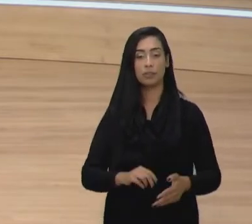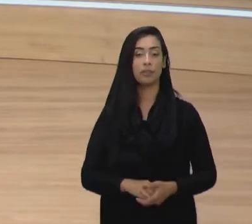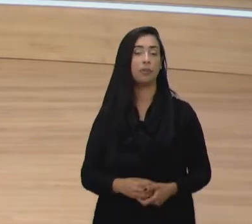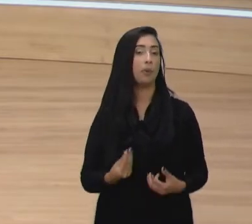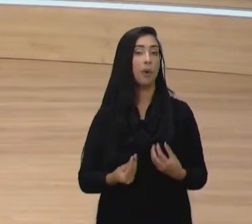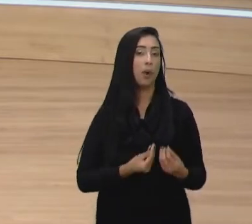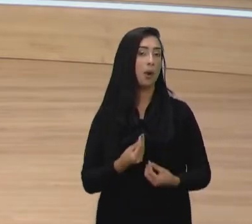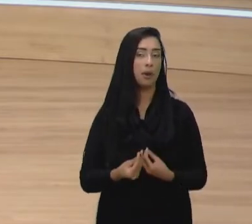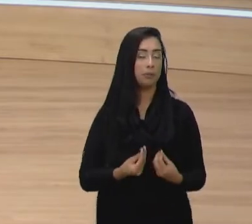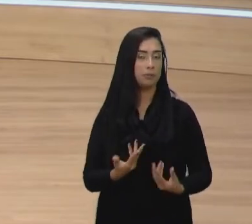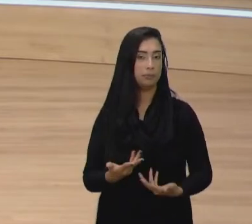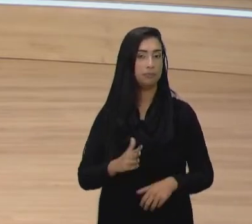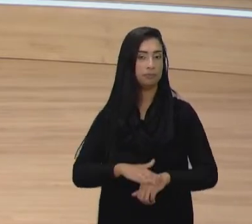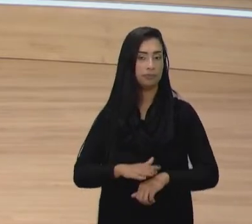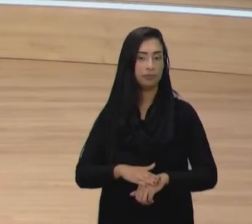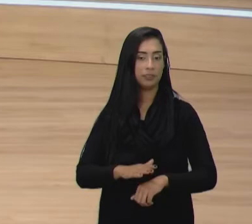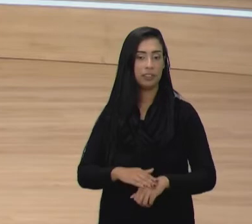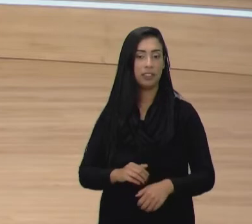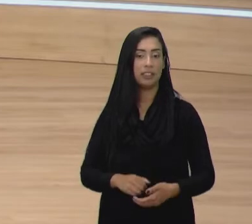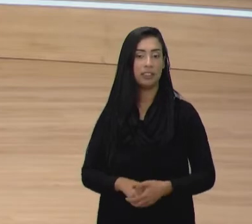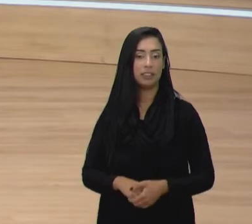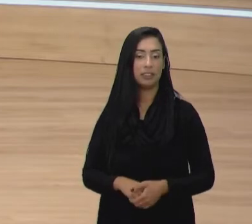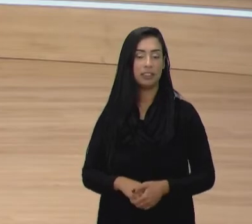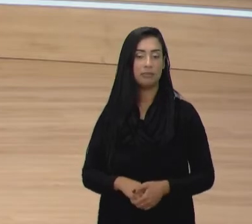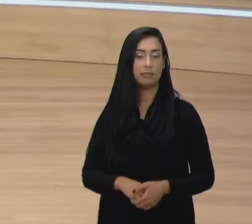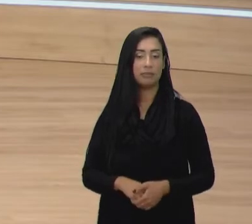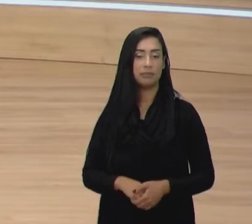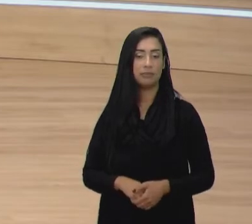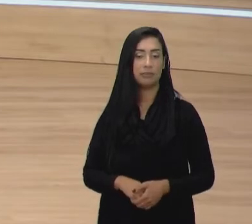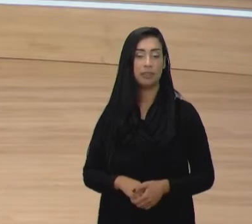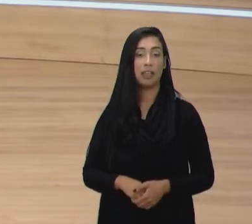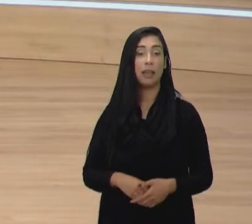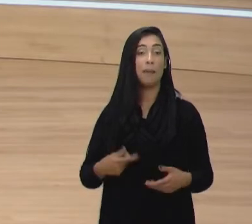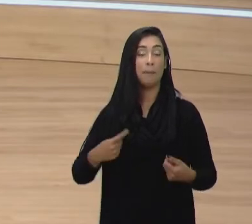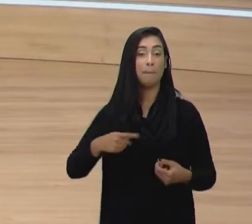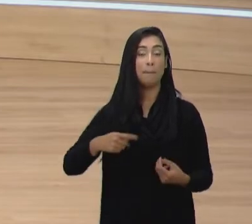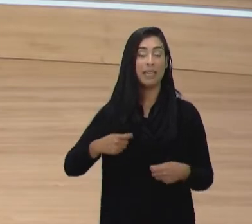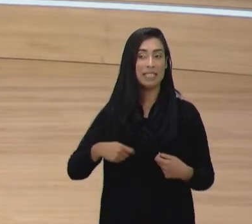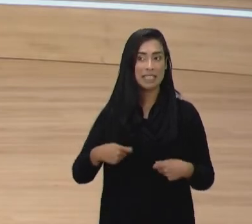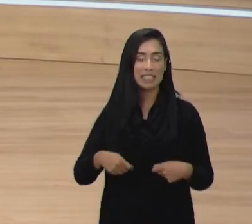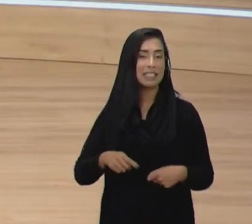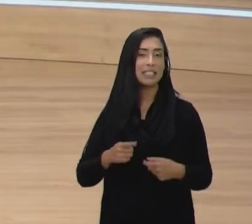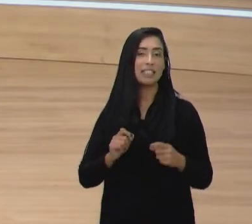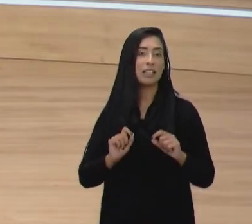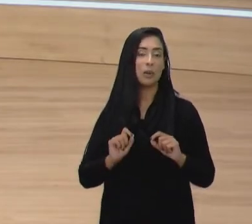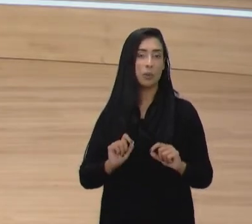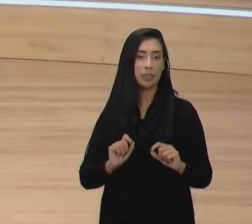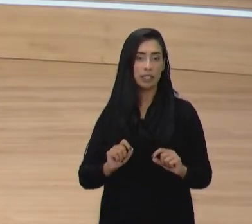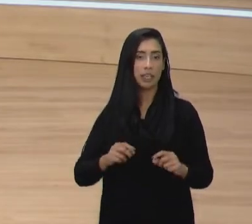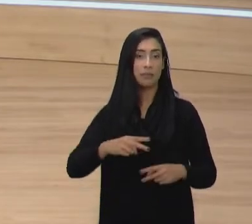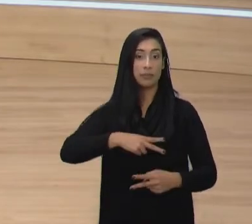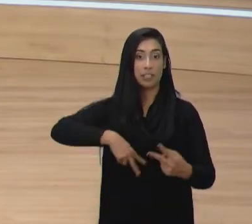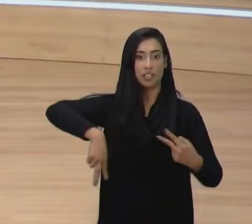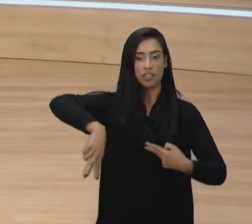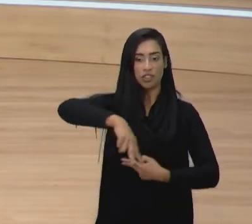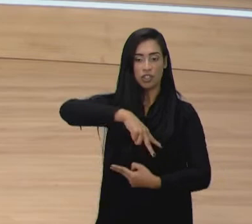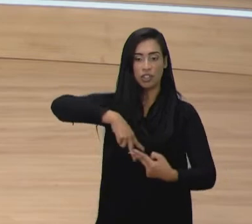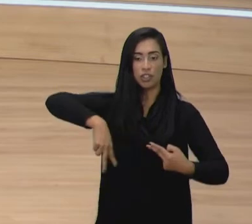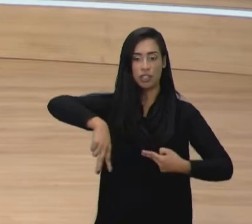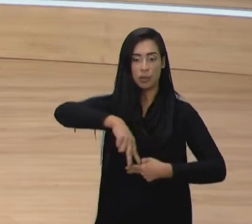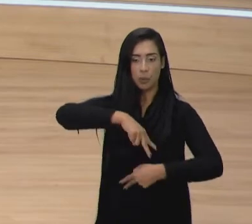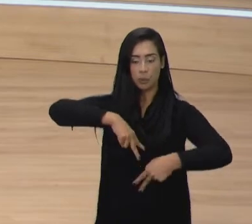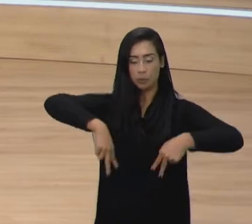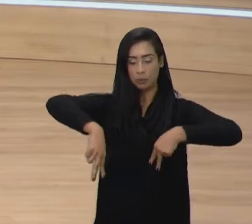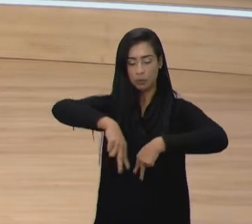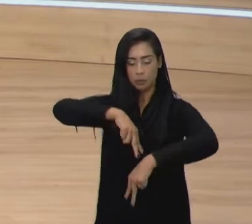nós vamos fazer? Um giro. Porque tem que ter giro, tem né? Tem que ter giro. Toda dança tem um girinho. Então daqui,